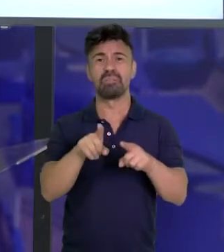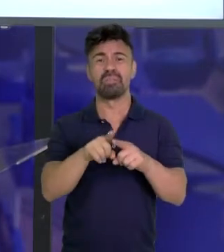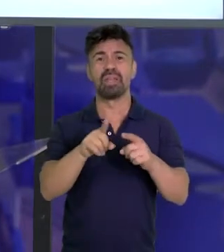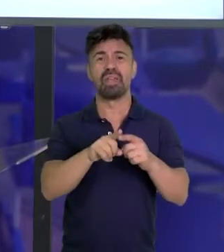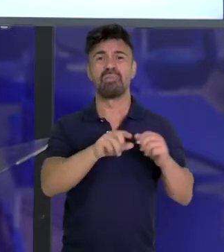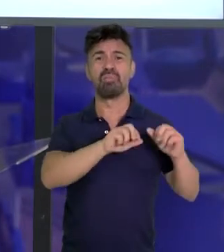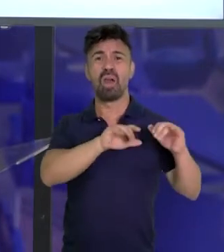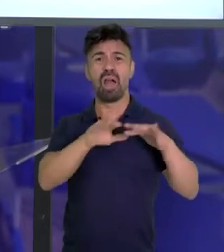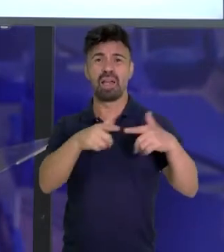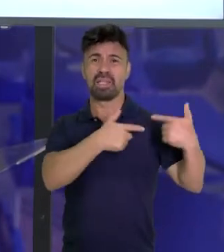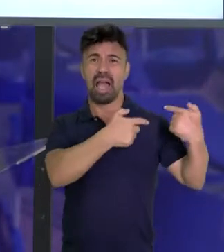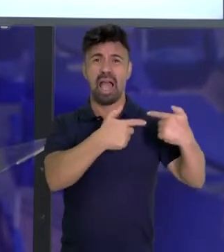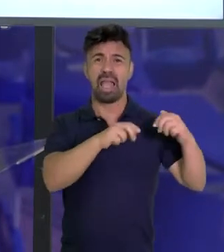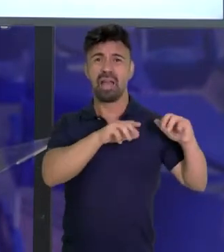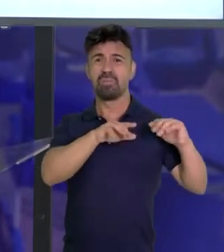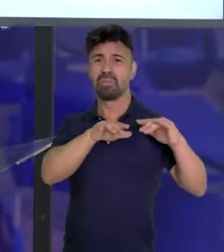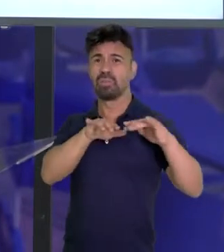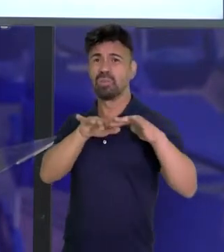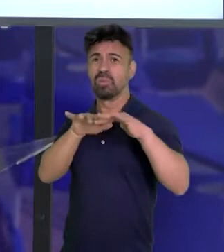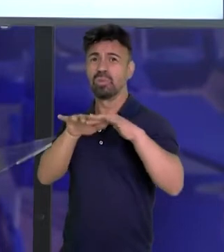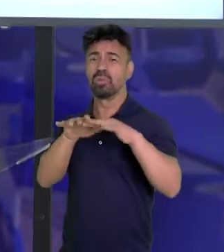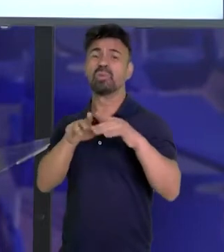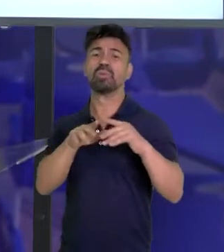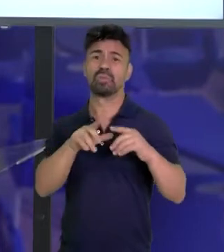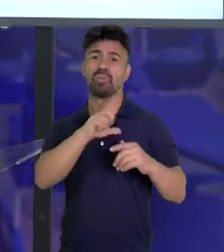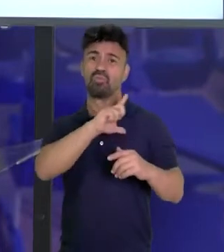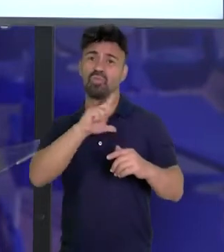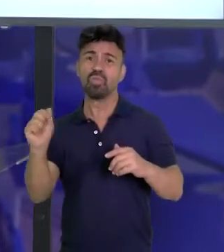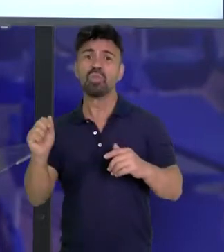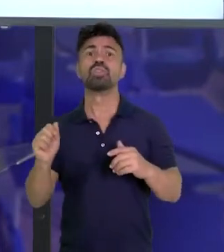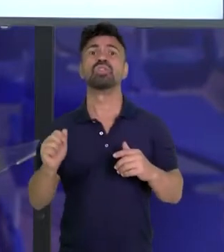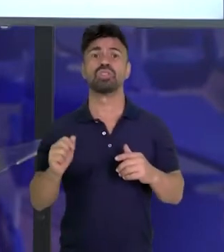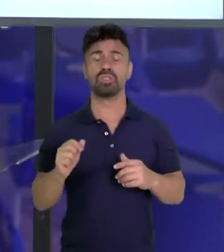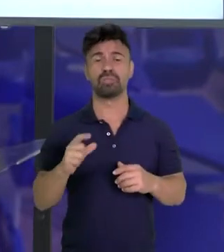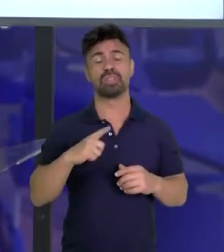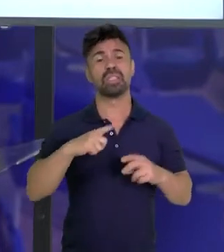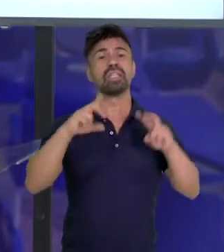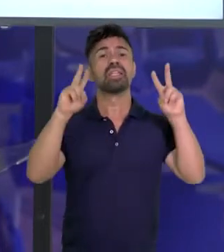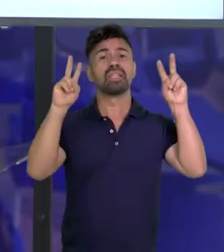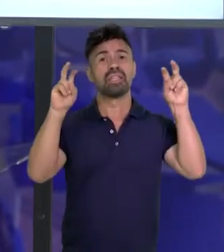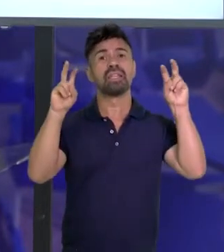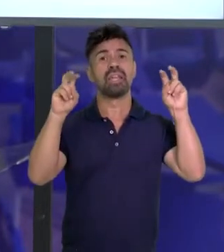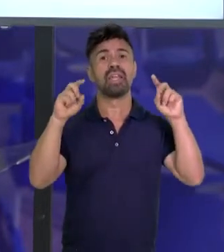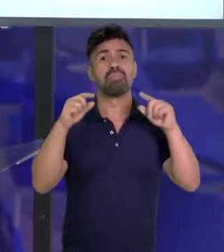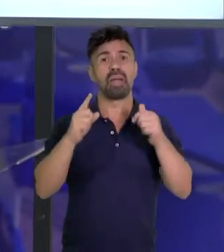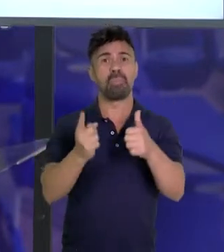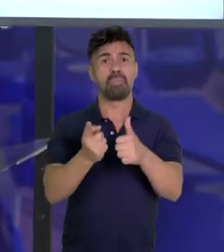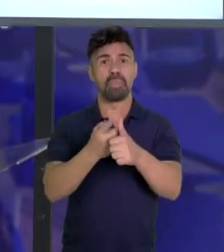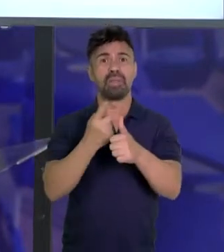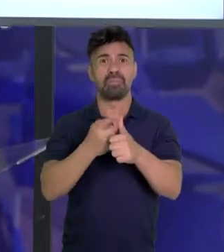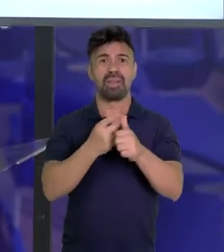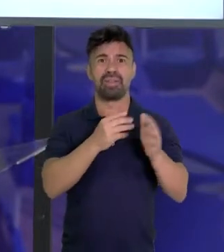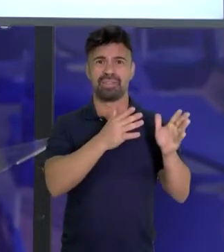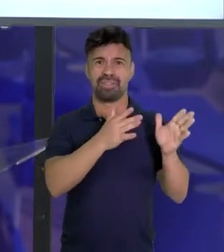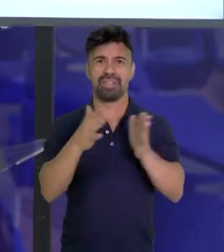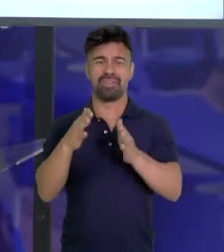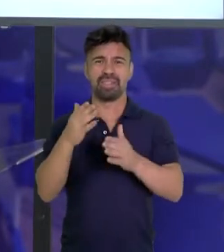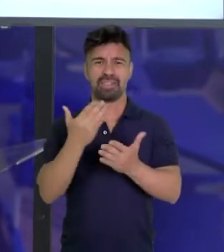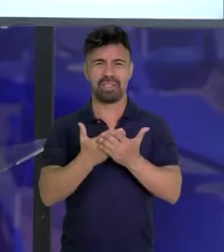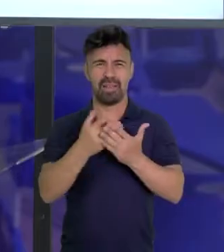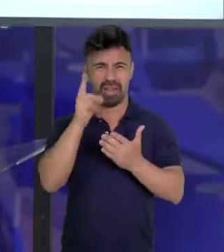os horrores da guerra. Inclusive, a guerra e os seus horrores foi tema da nossa primeira sequência de aulas,